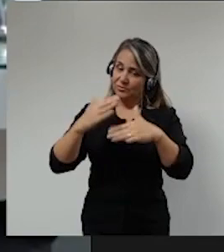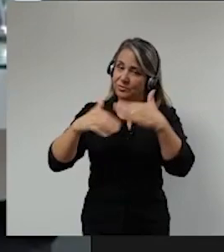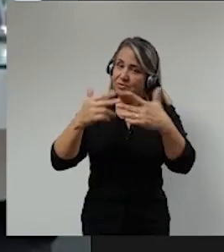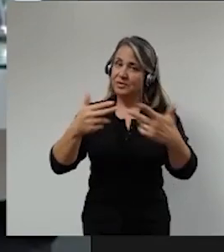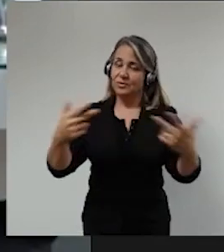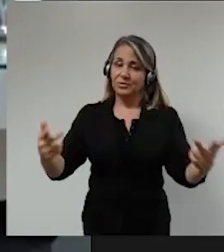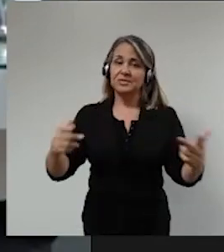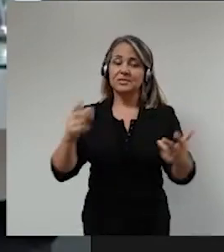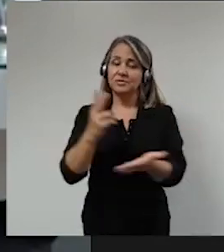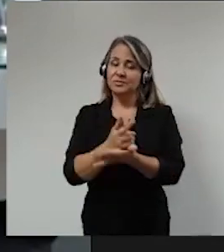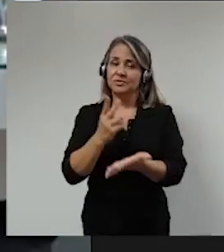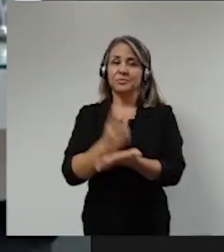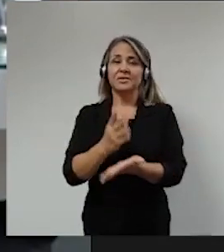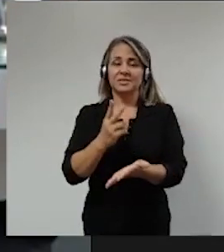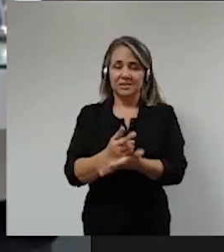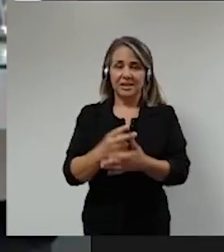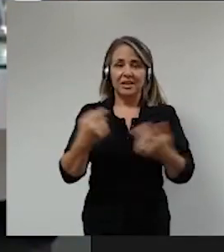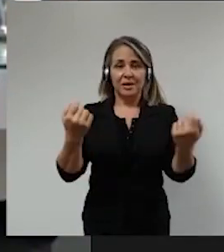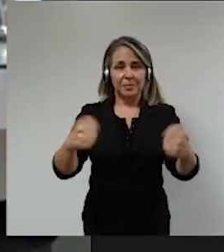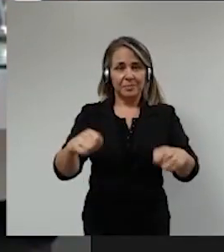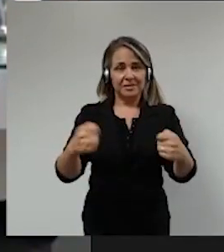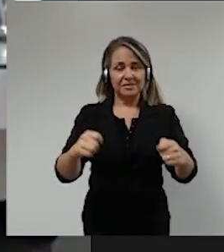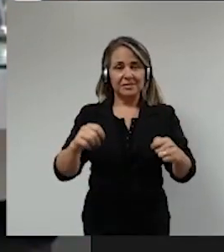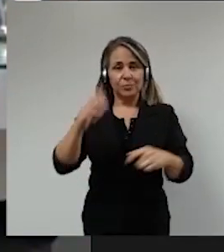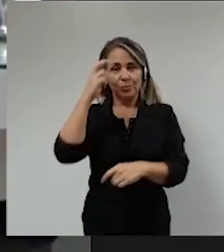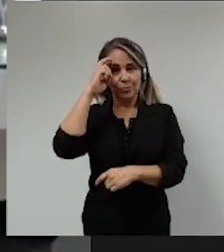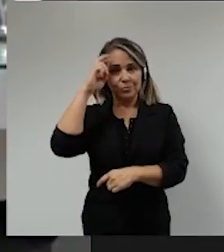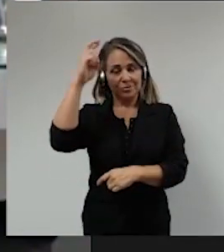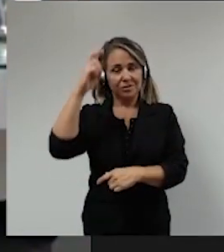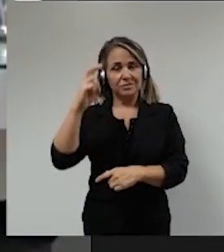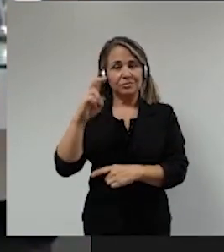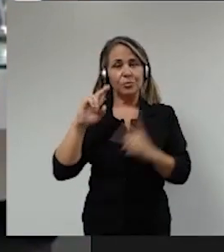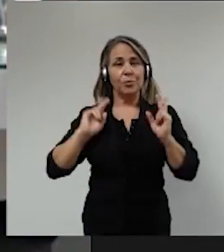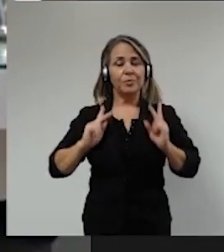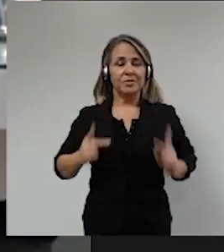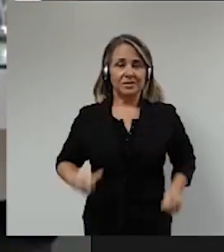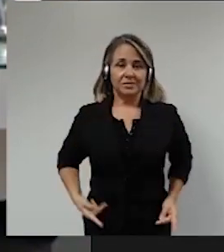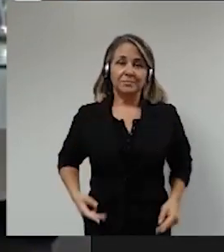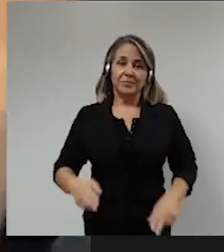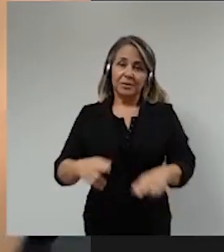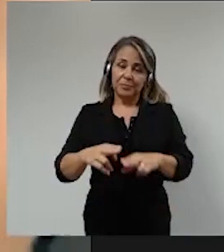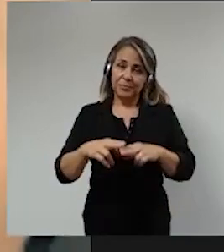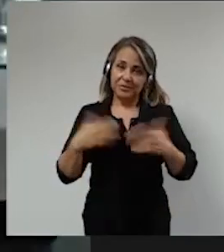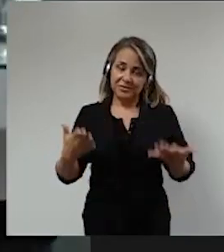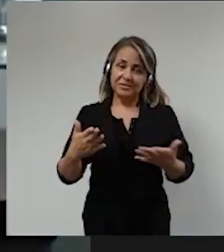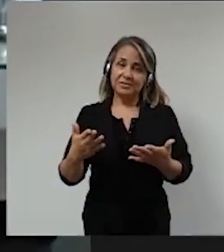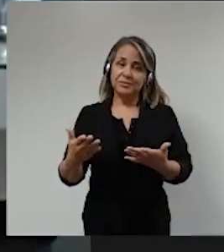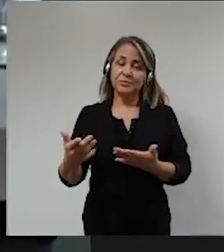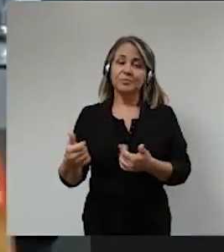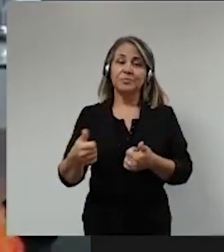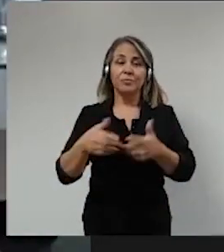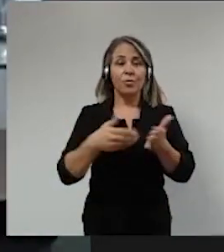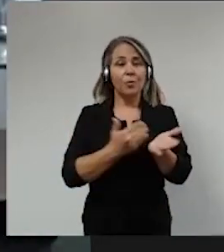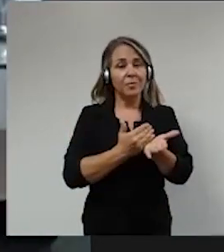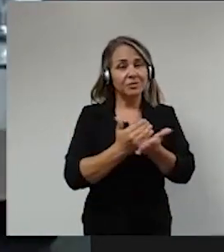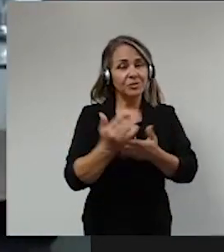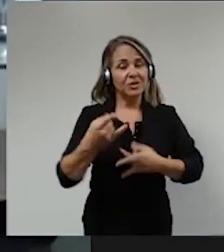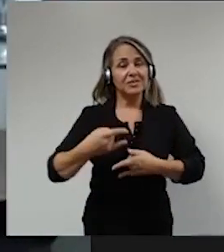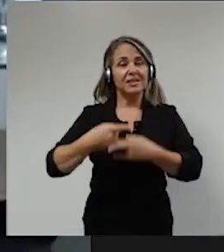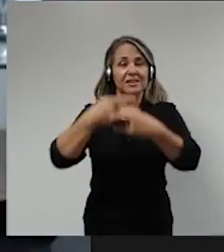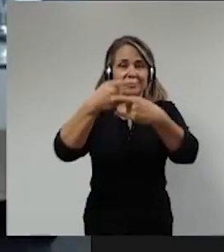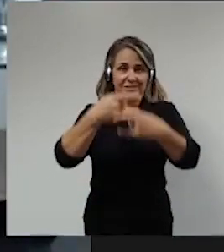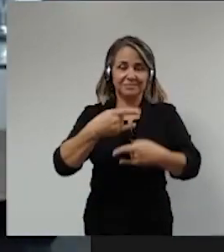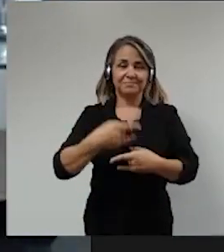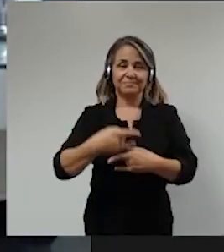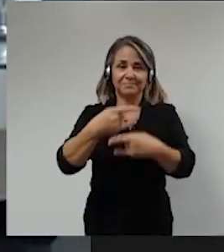alternativas de manter essa necessidade cultural humana. Com isso, vieram as nossas lives. E aí, a